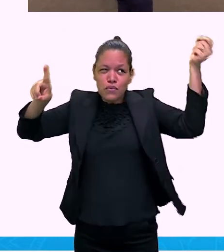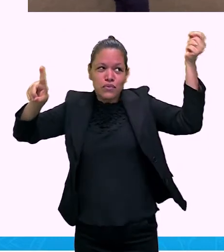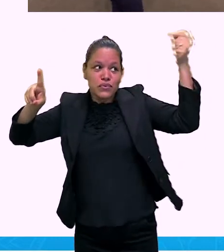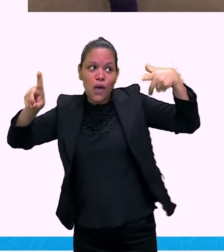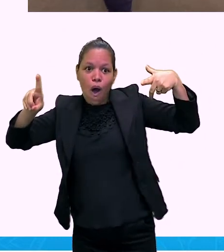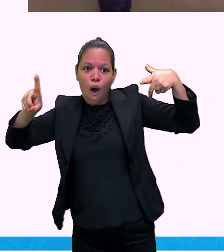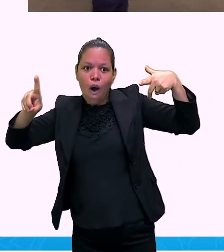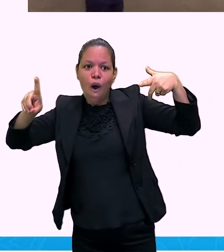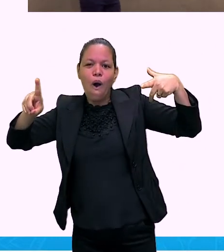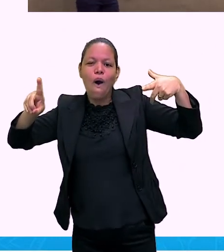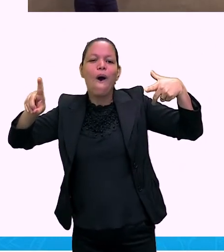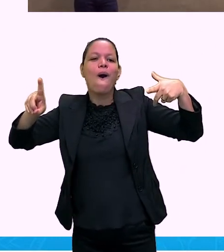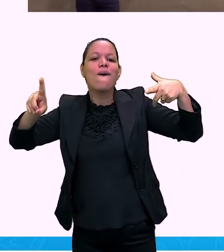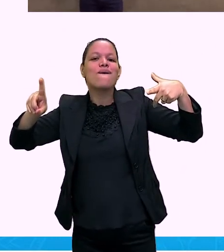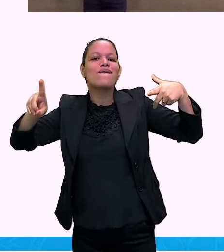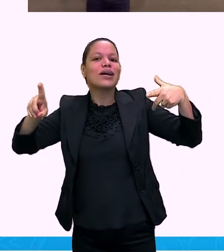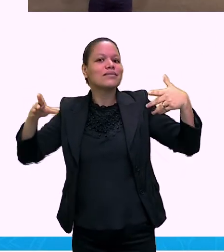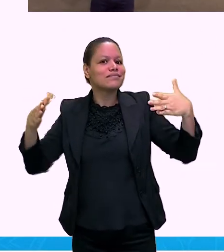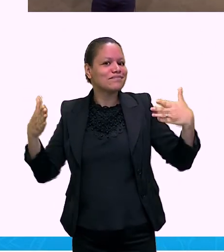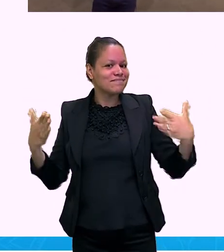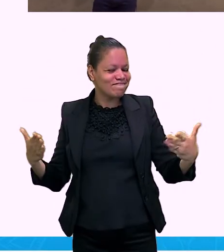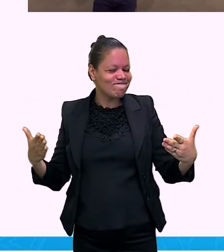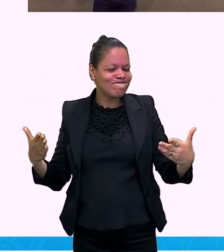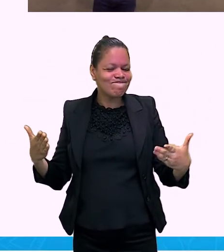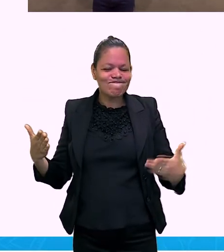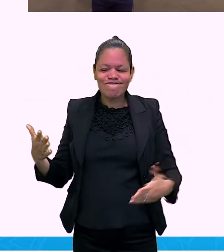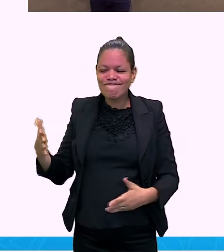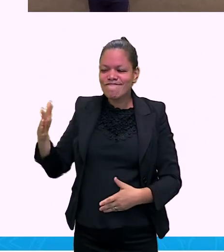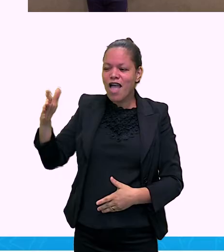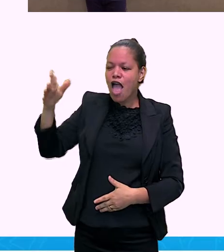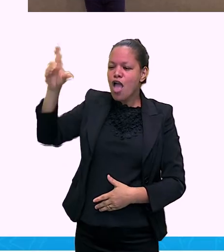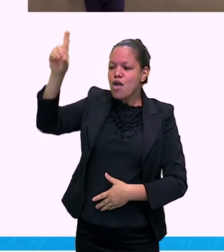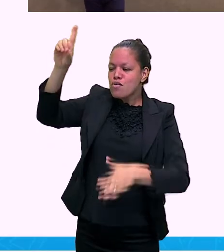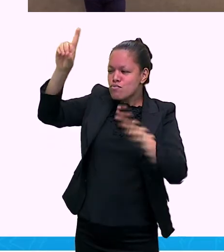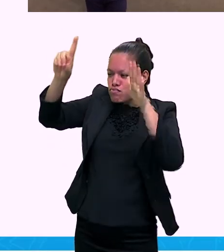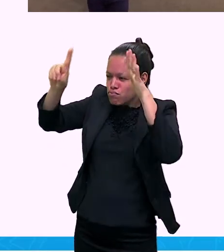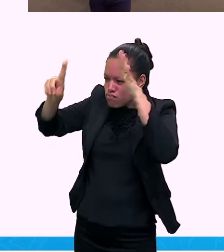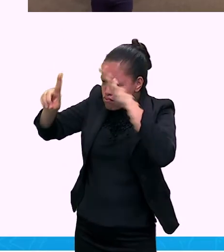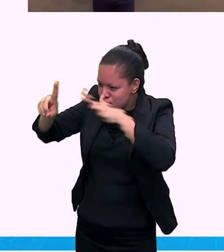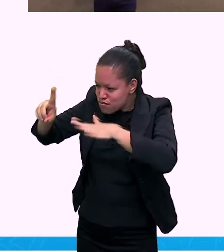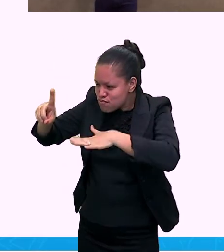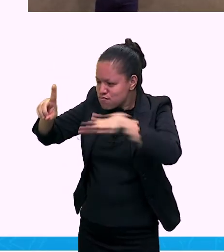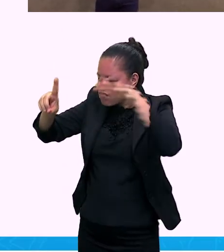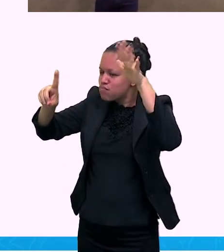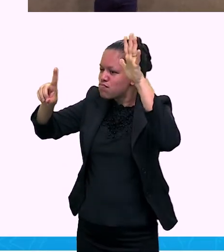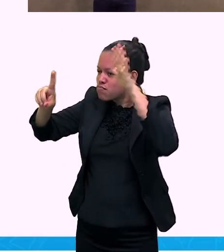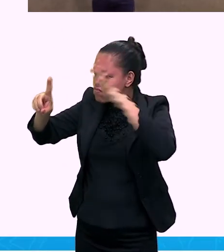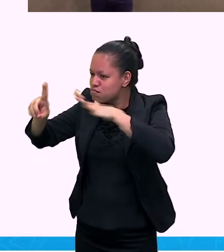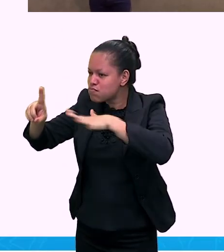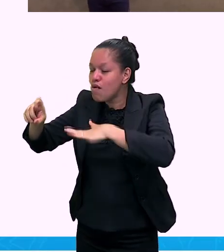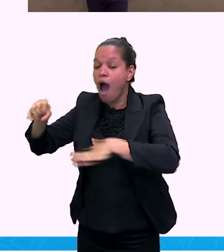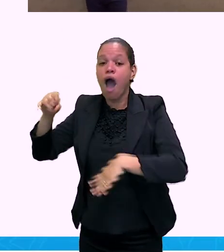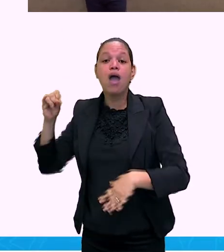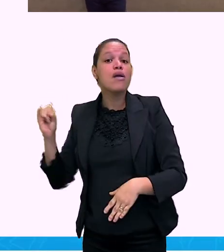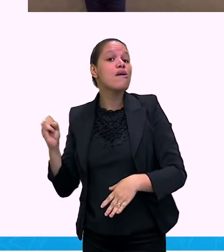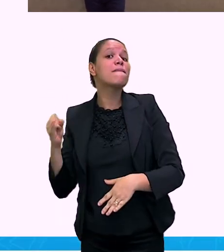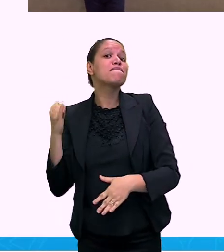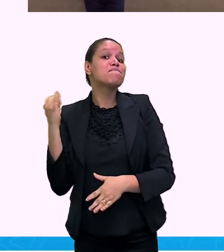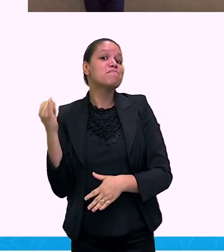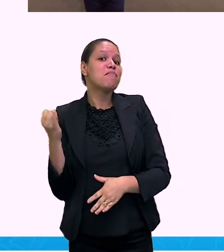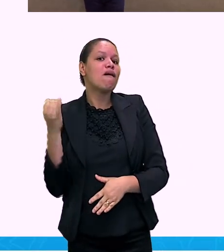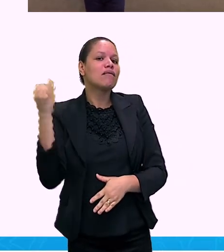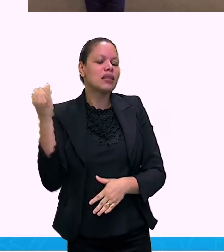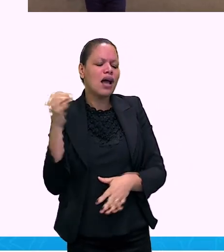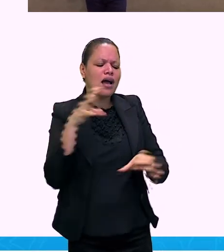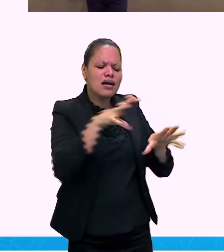Guaraci fazer essa questão do sol. Eles cultuavam o sol. Era importante para a colheita, né? Também para a pesca. Então,